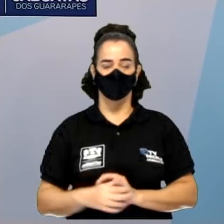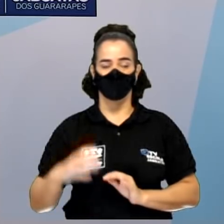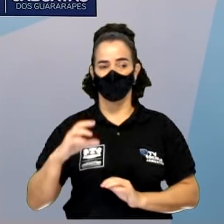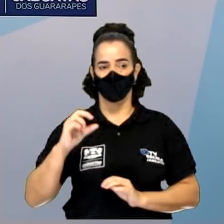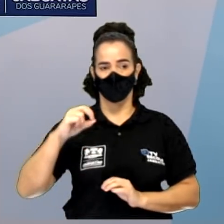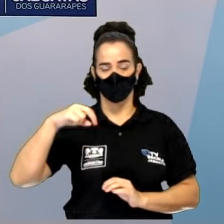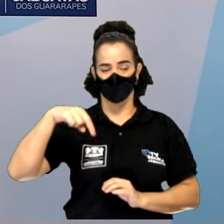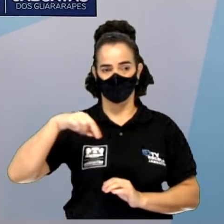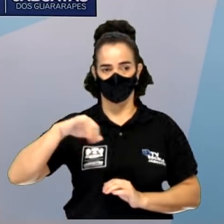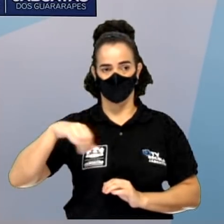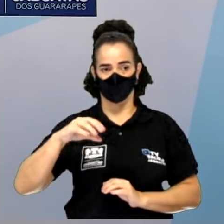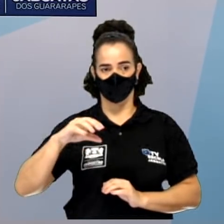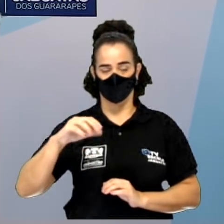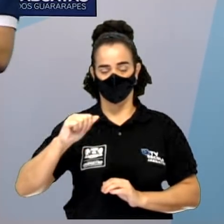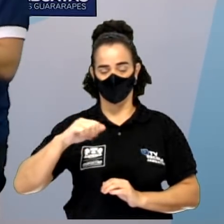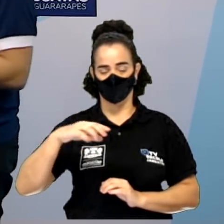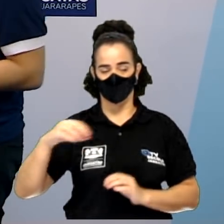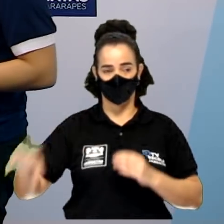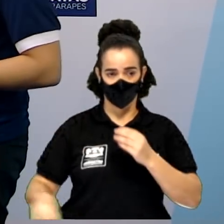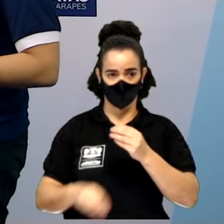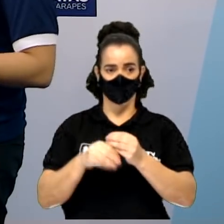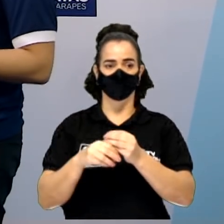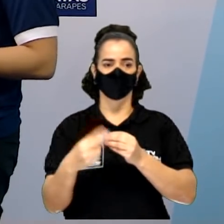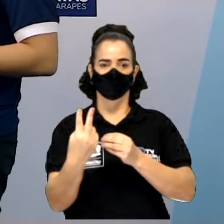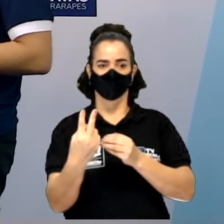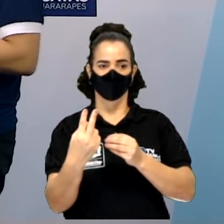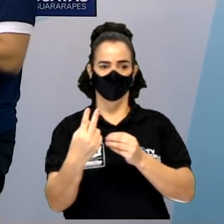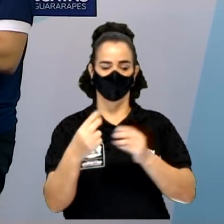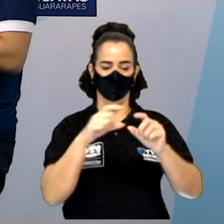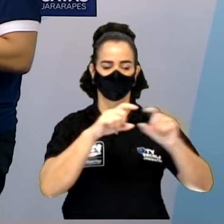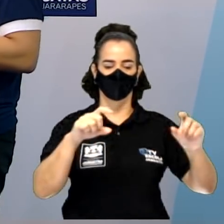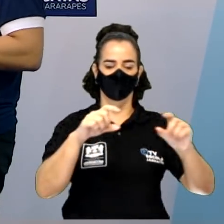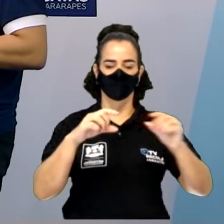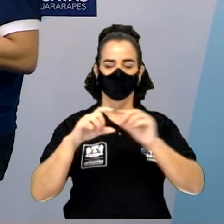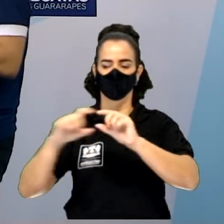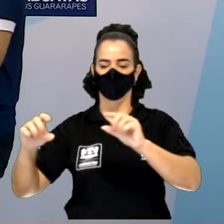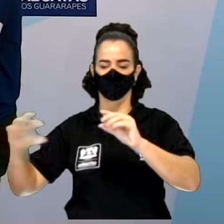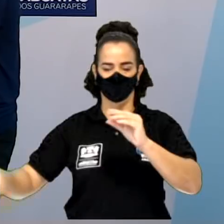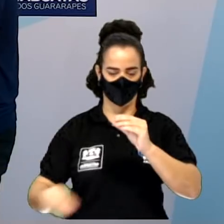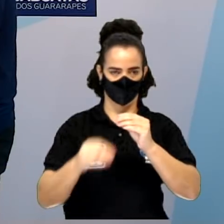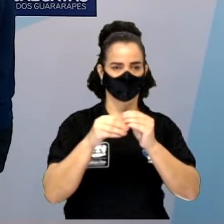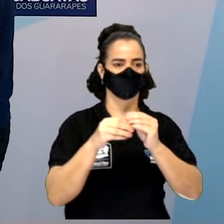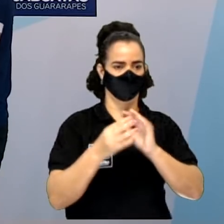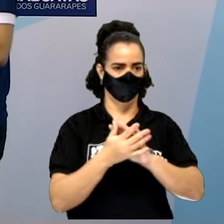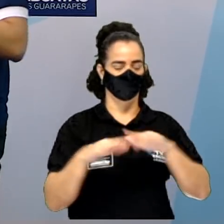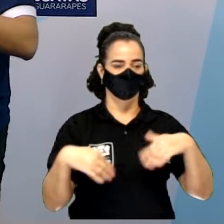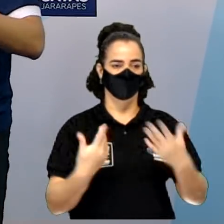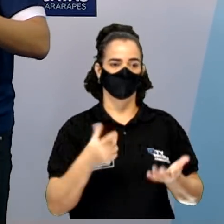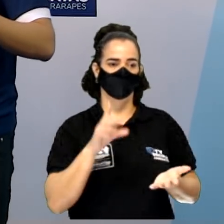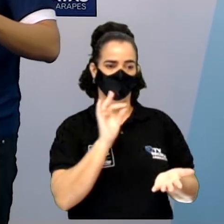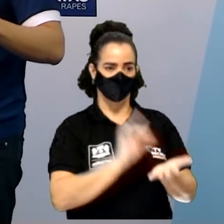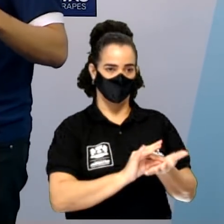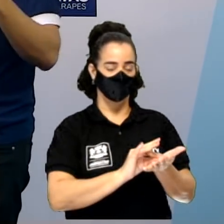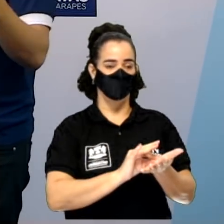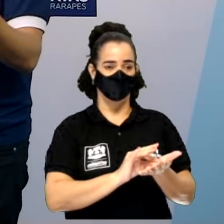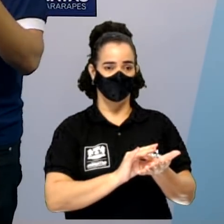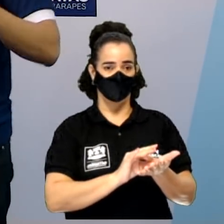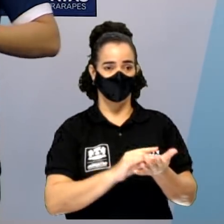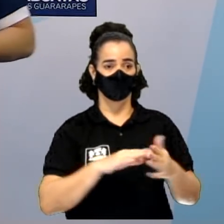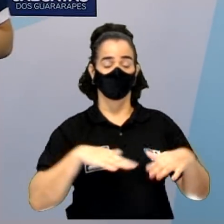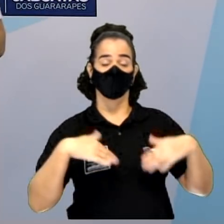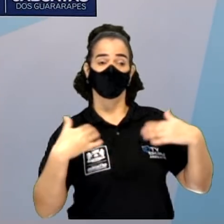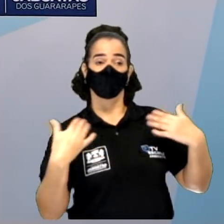as duas orações num período composto. E o outro ali, ó, na relação imediata que estabelecemos, relação imediata a